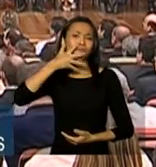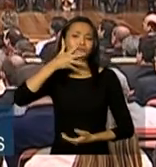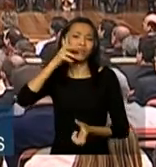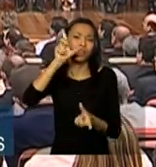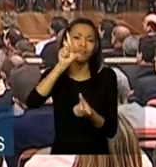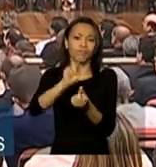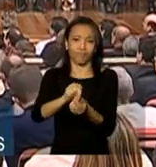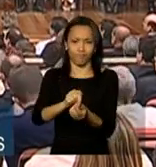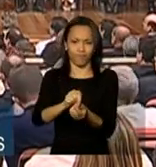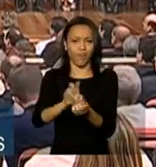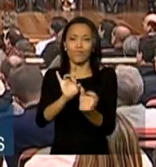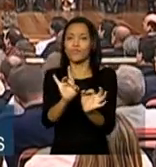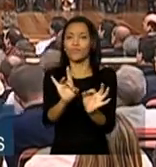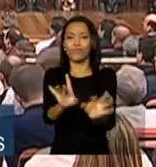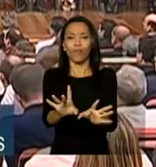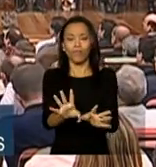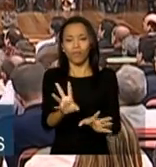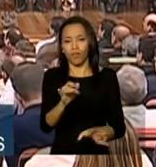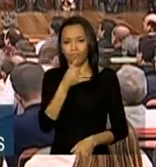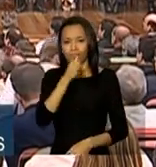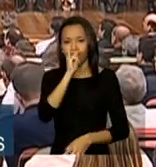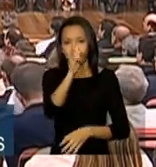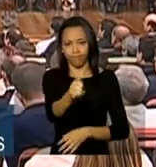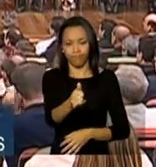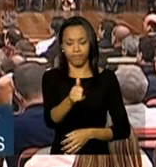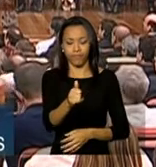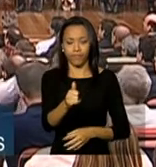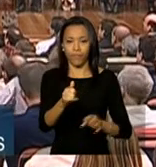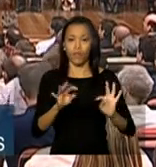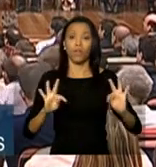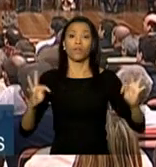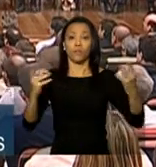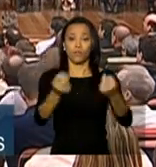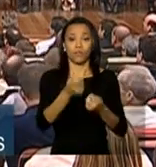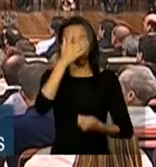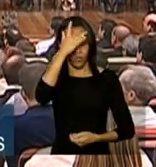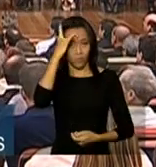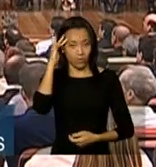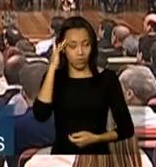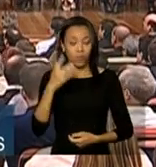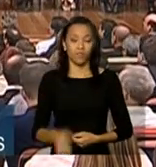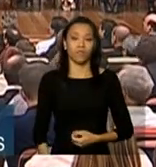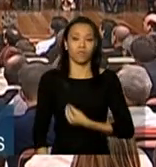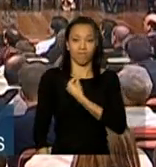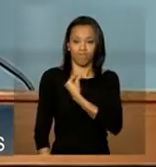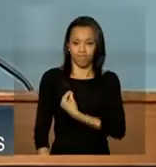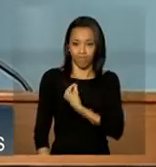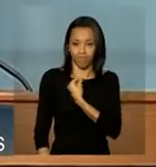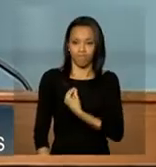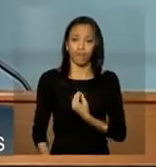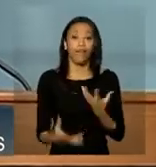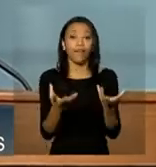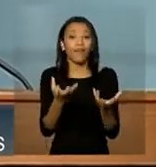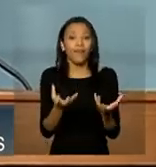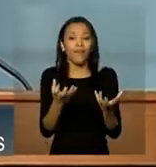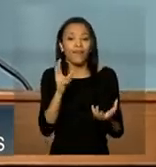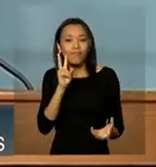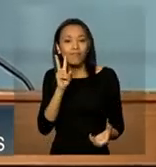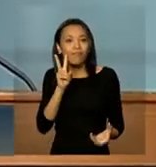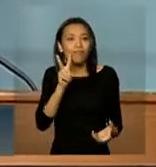apenas para fazer um registro. Todos que estão aqui querem ouvi-la,